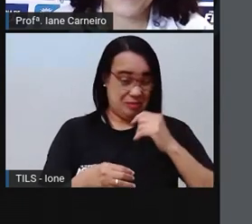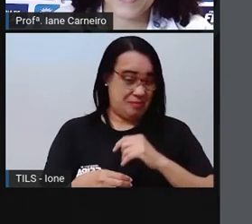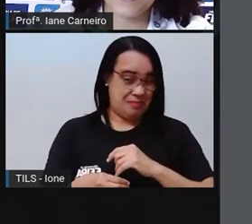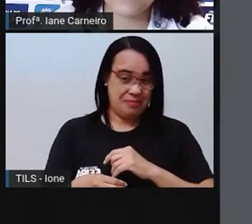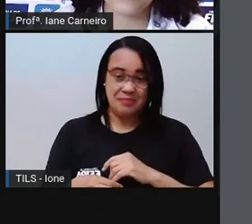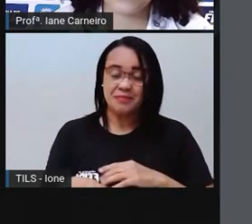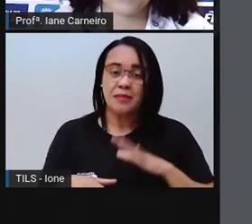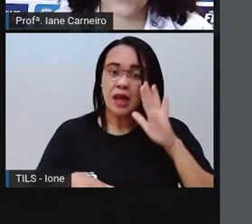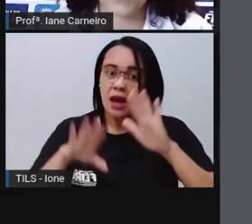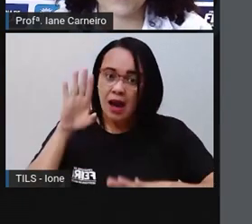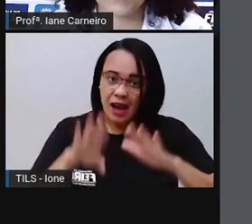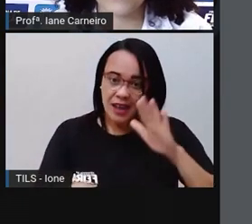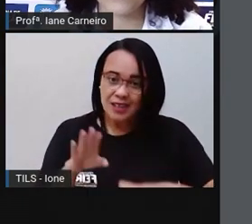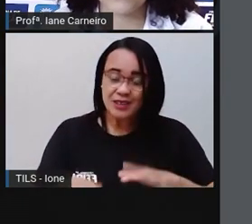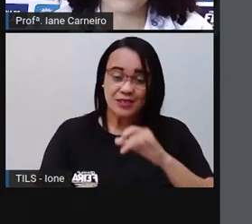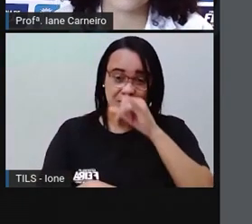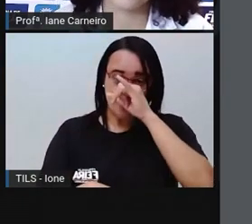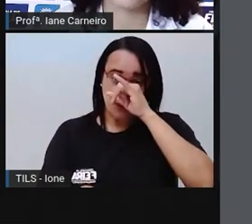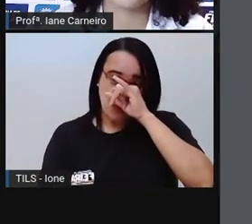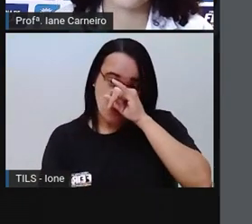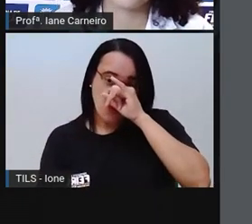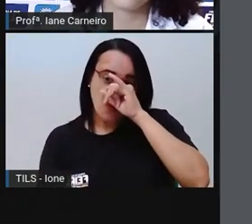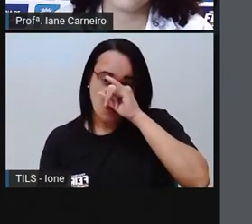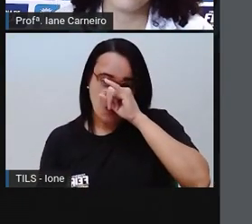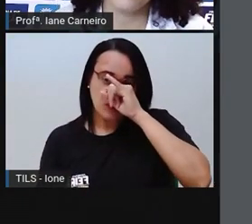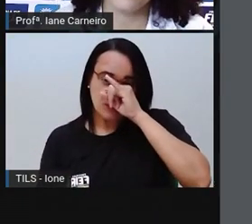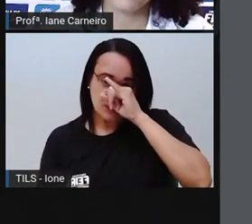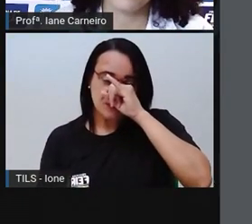Às vezes, os porquinhos